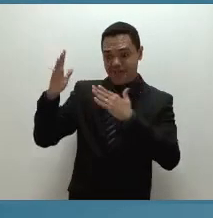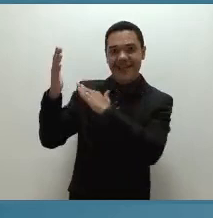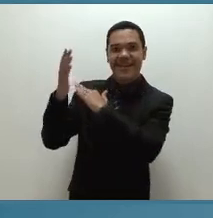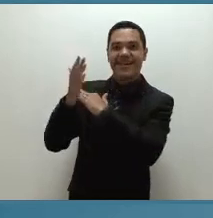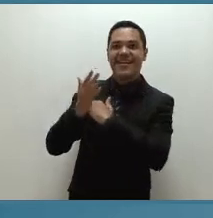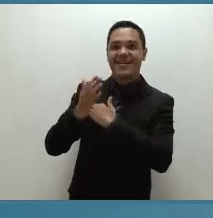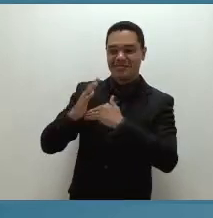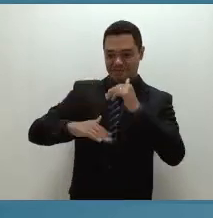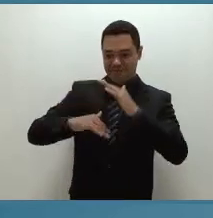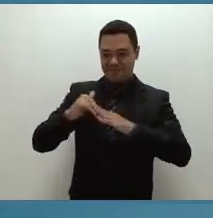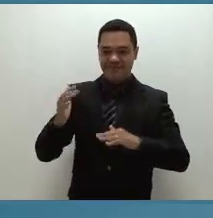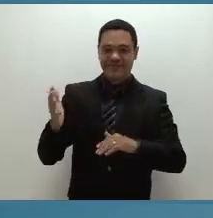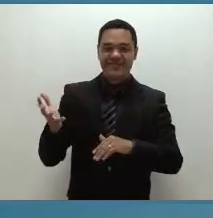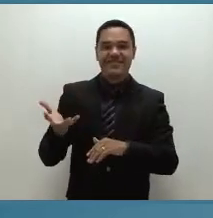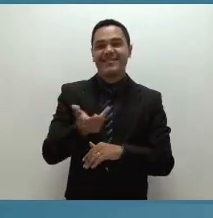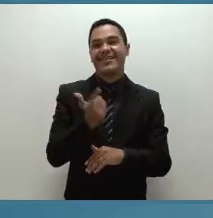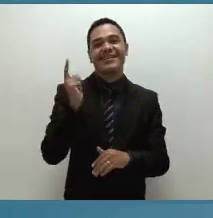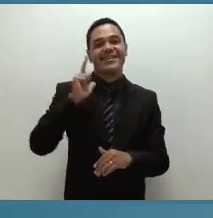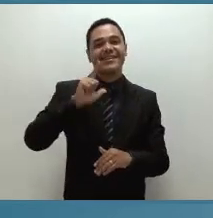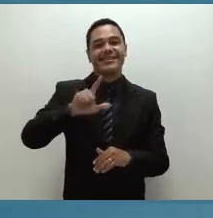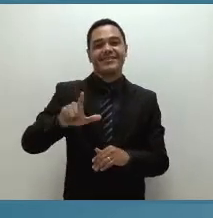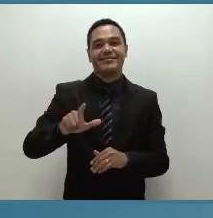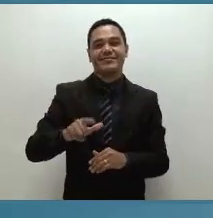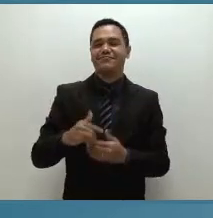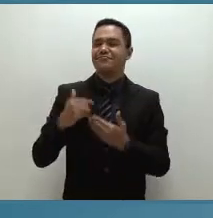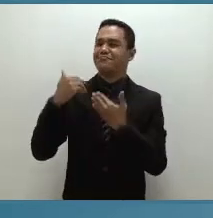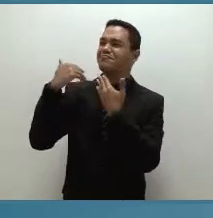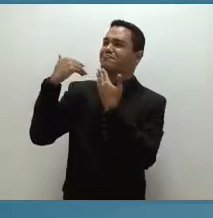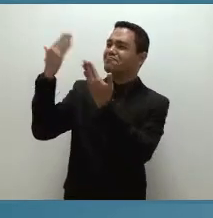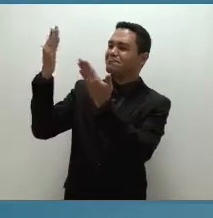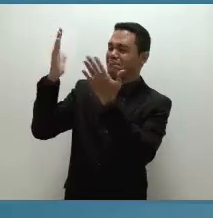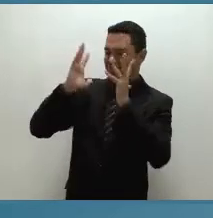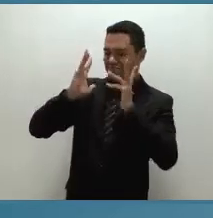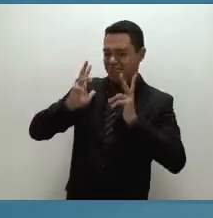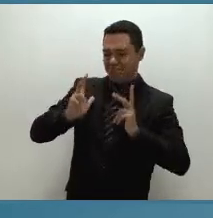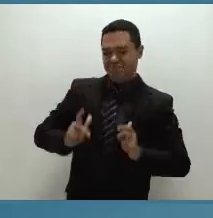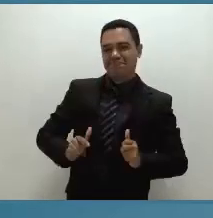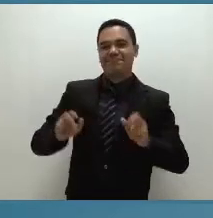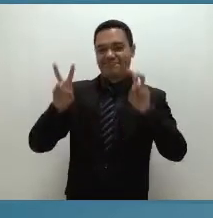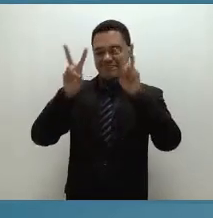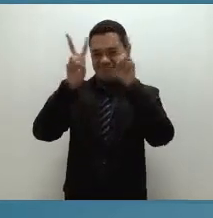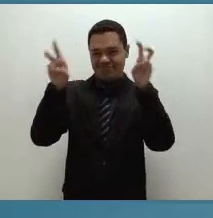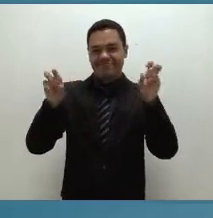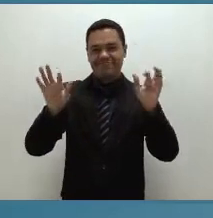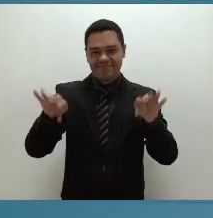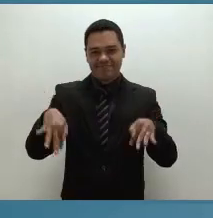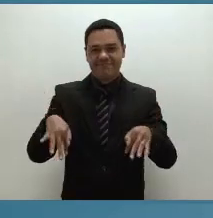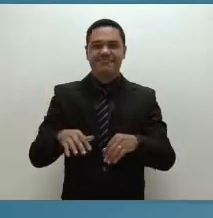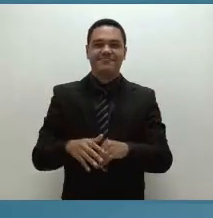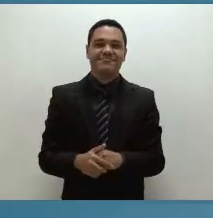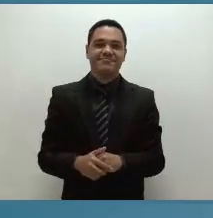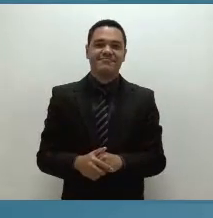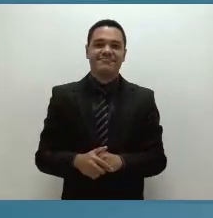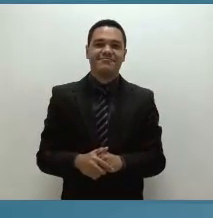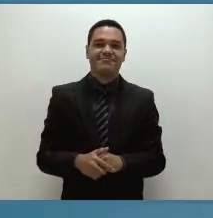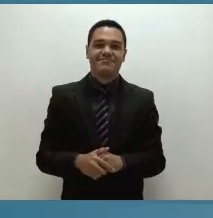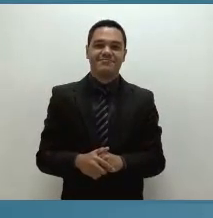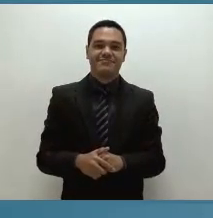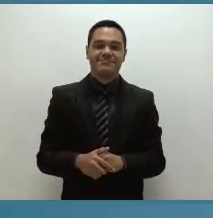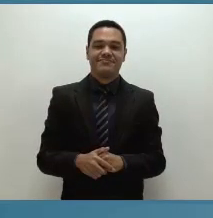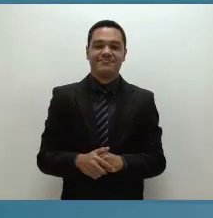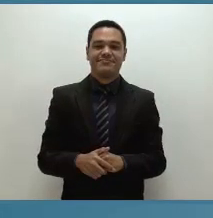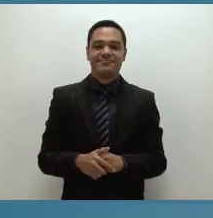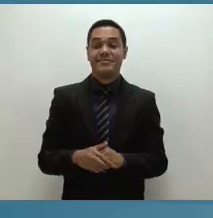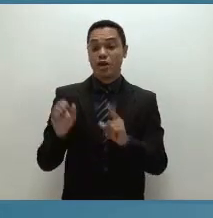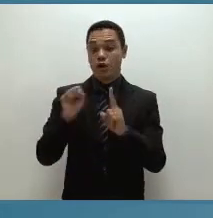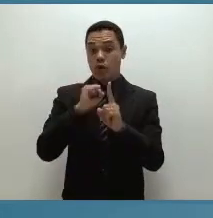favor. Santo é o seu nome. Fecho aspas. Em uma sociedade laica,